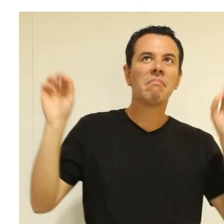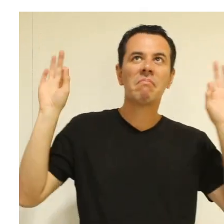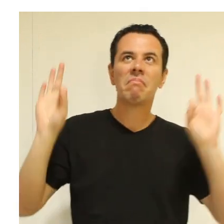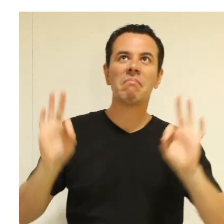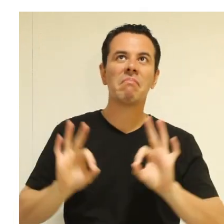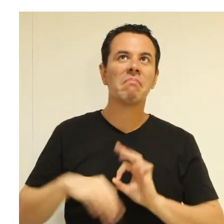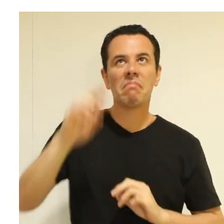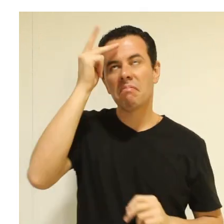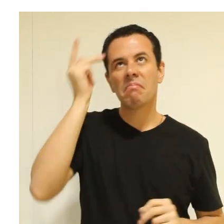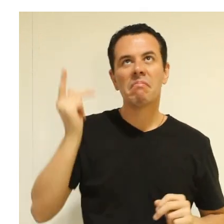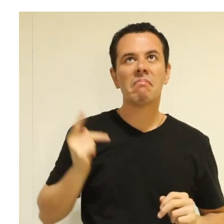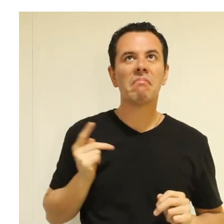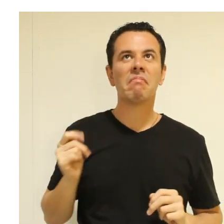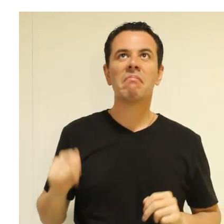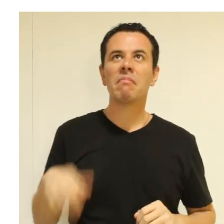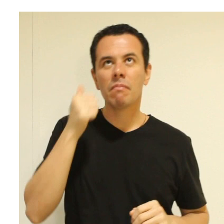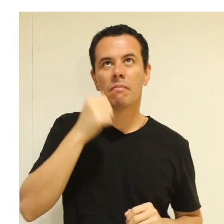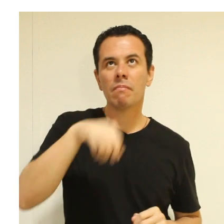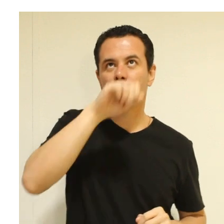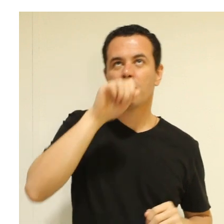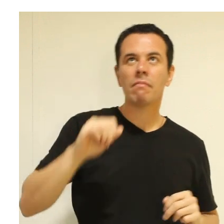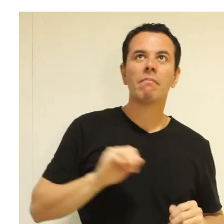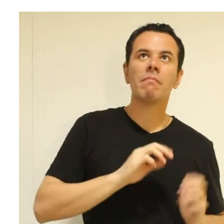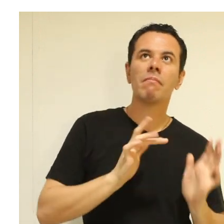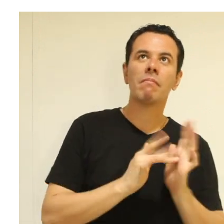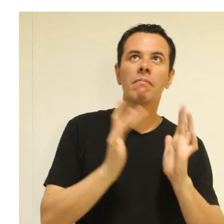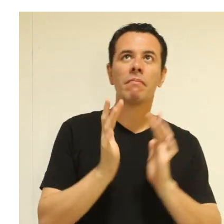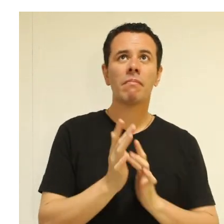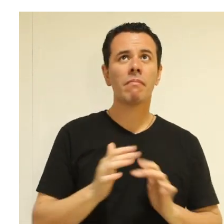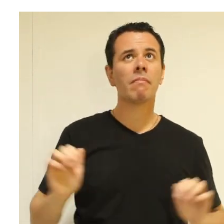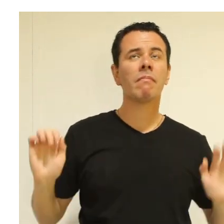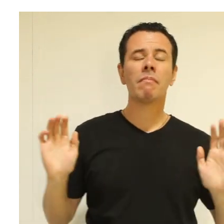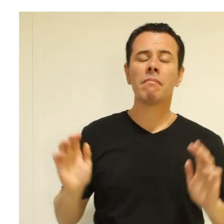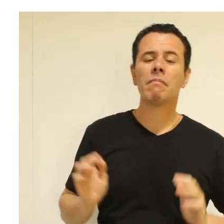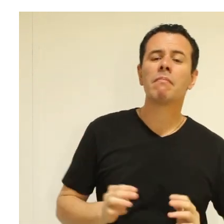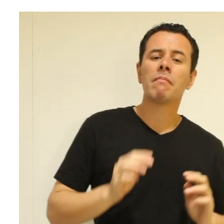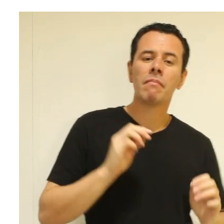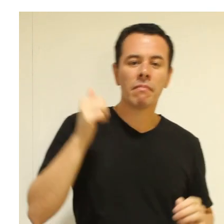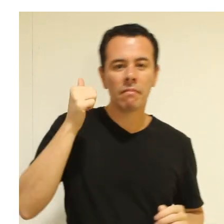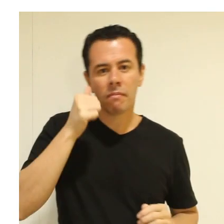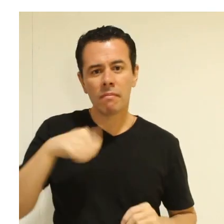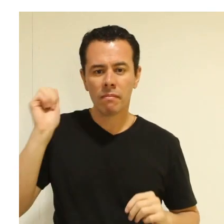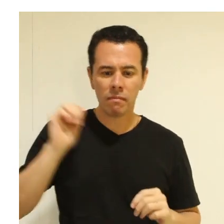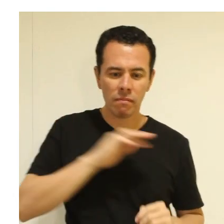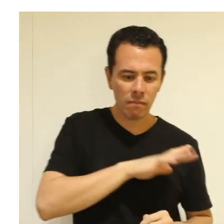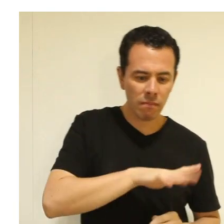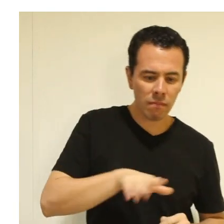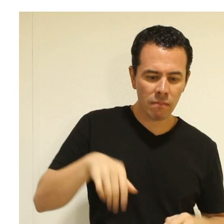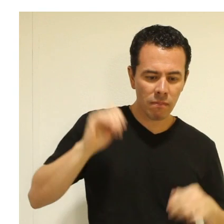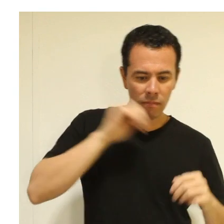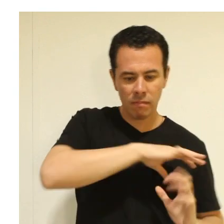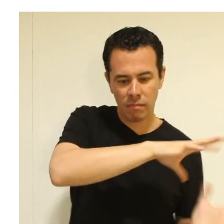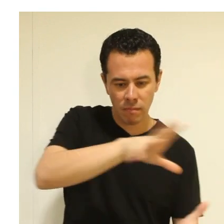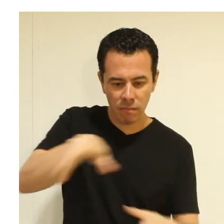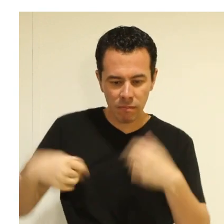você ninguém, Mãe pura do meu Senhor. Em cada mulher que